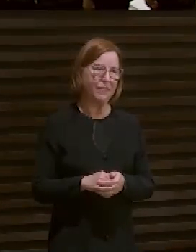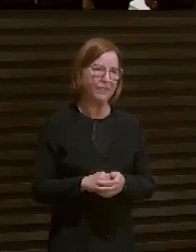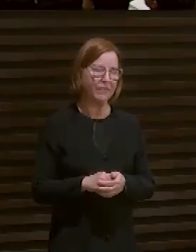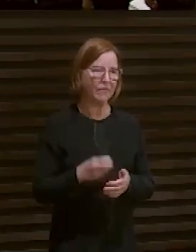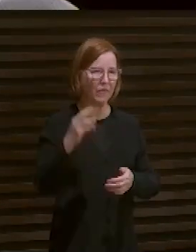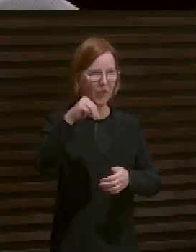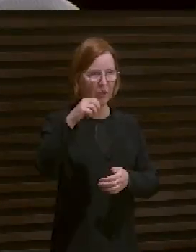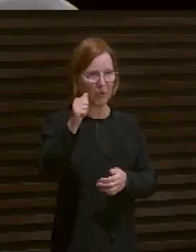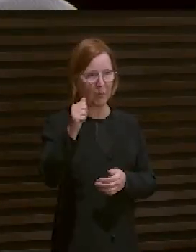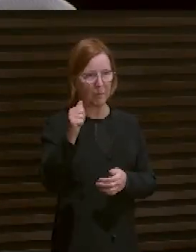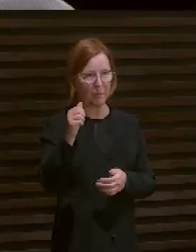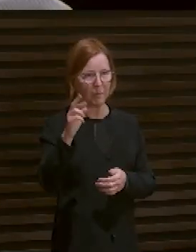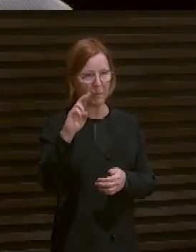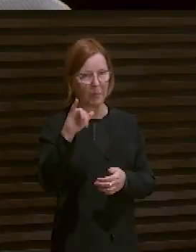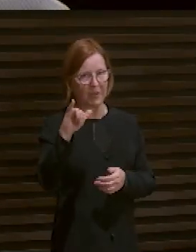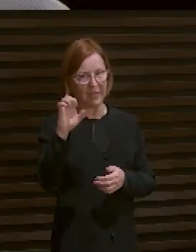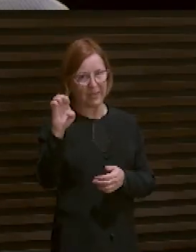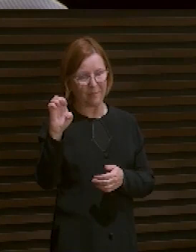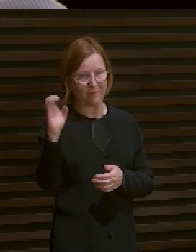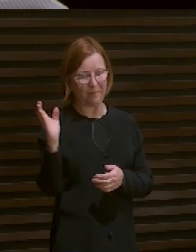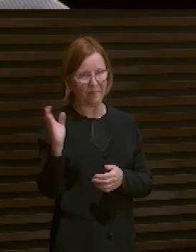Marie Monsen,